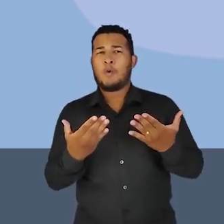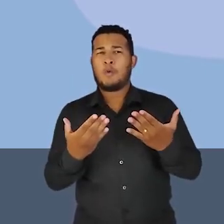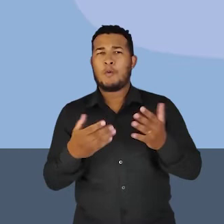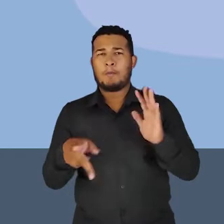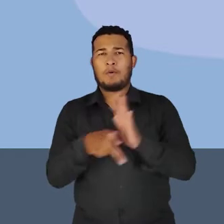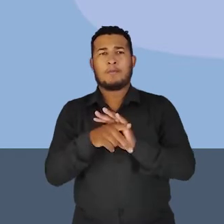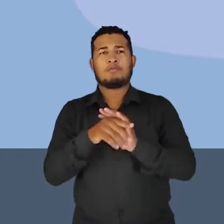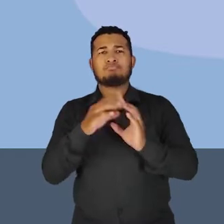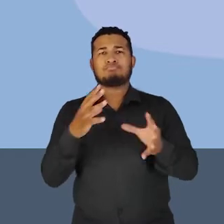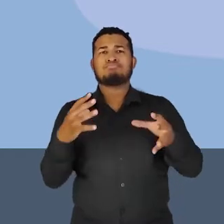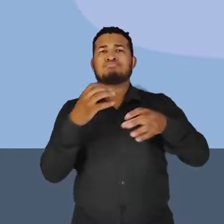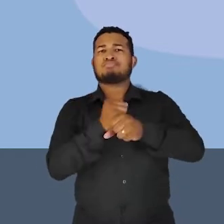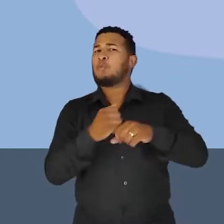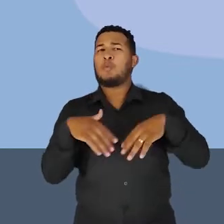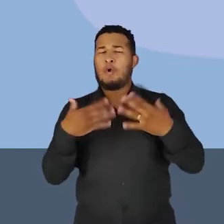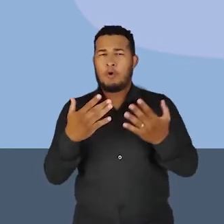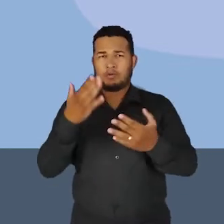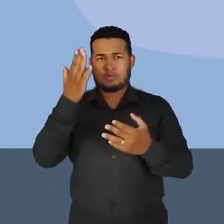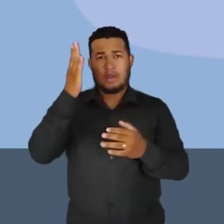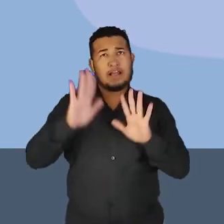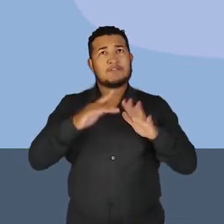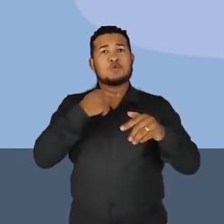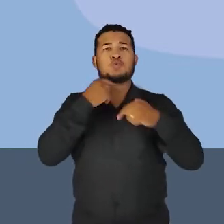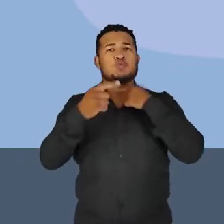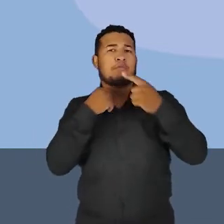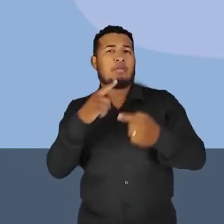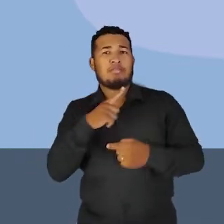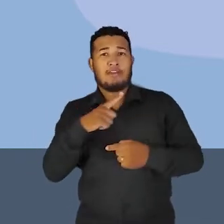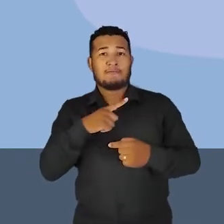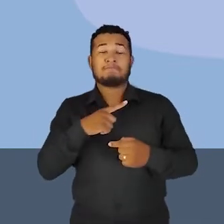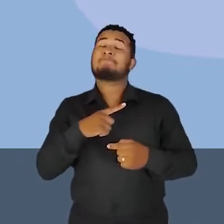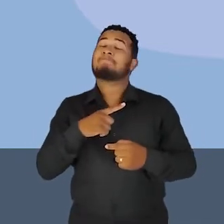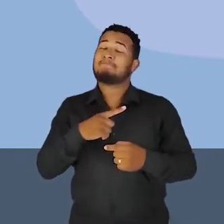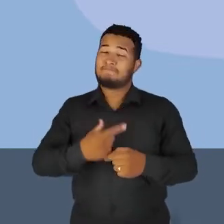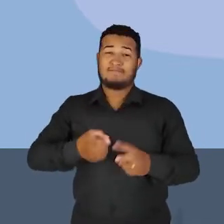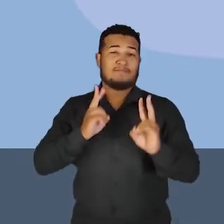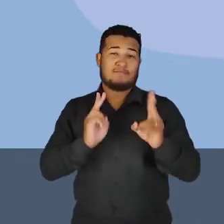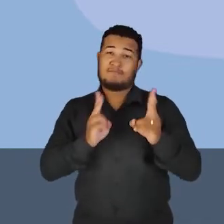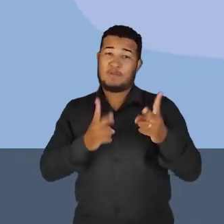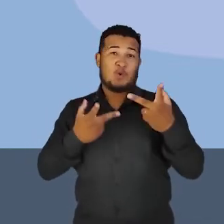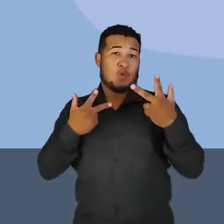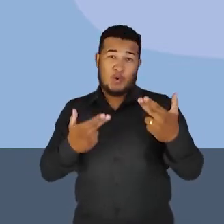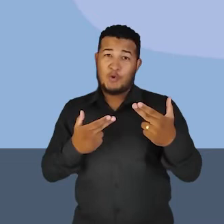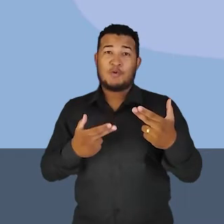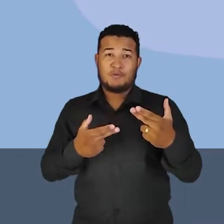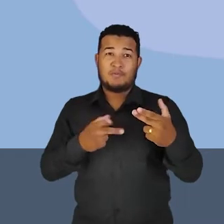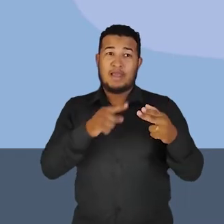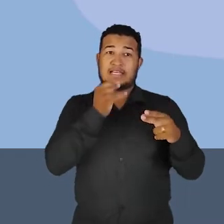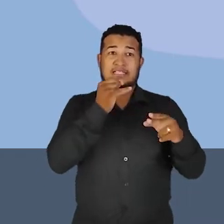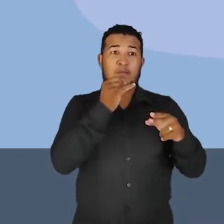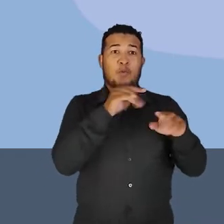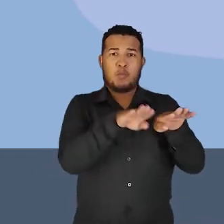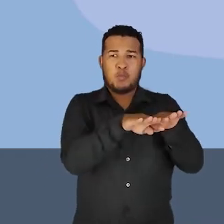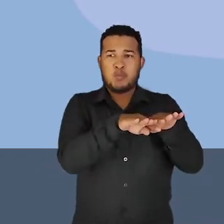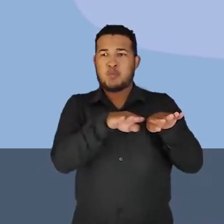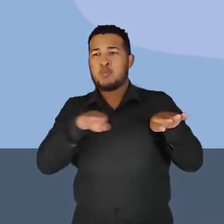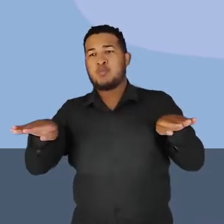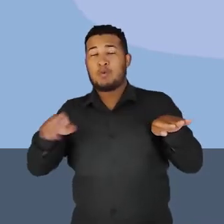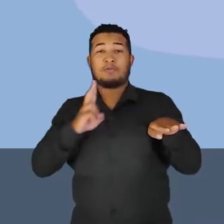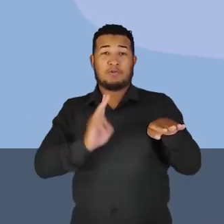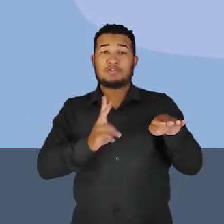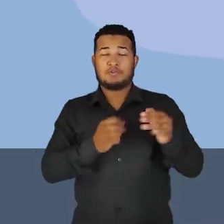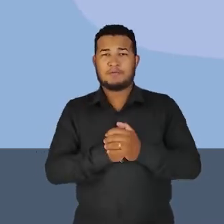vetor resultante, professor? Você poderia estar perguntando. Vai continuar sendo horizontal. Esse vetor